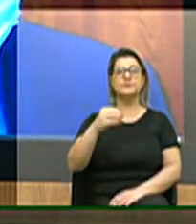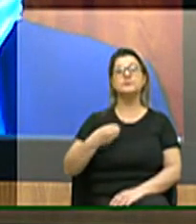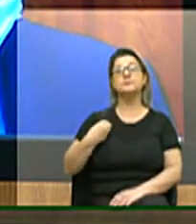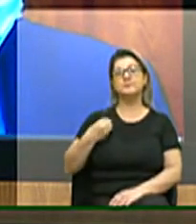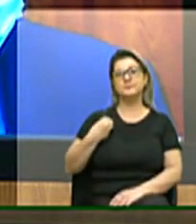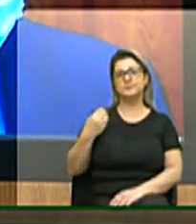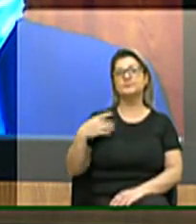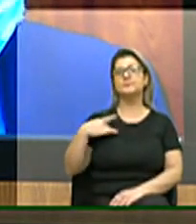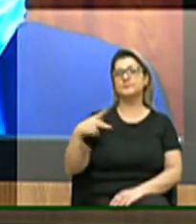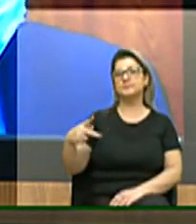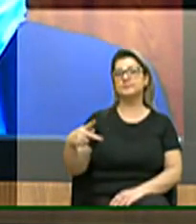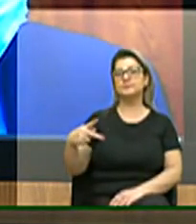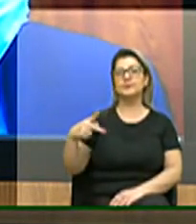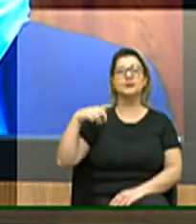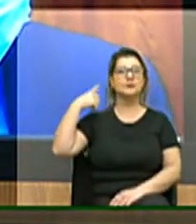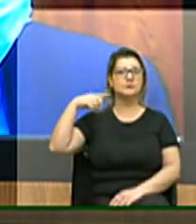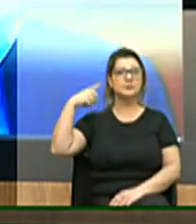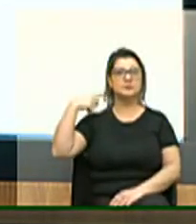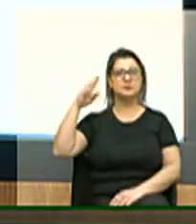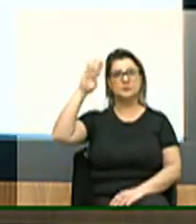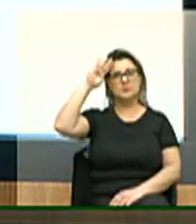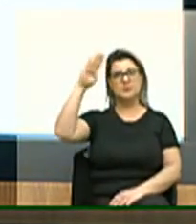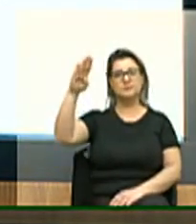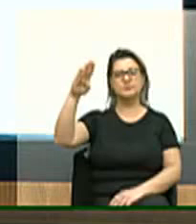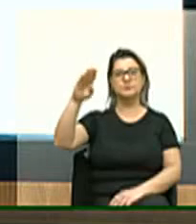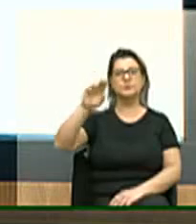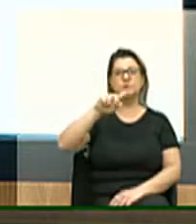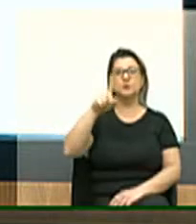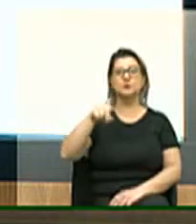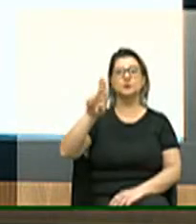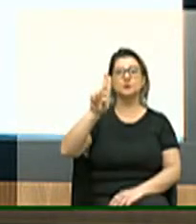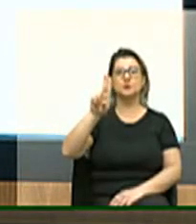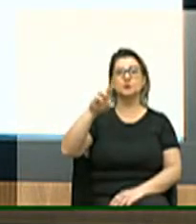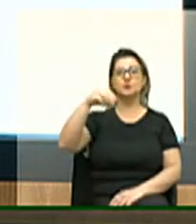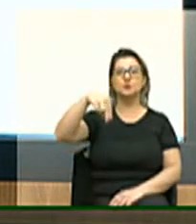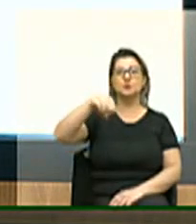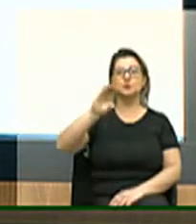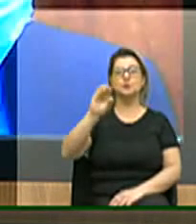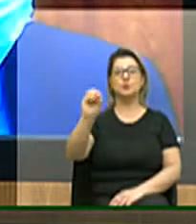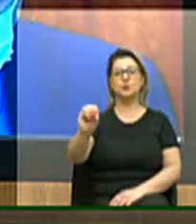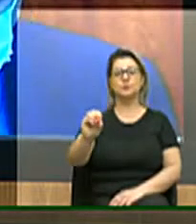Presente, presidente. Okay. Deputado Tenente Coronel Zuco. Deputado Zuco.